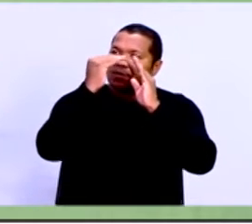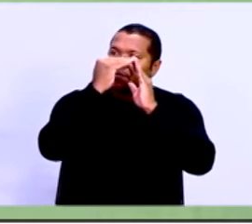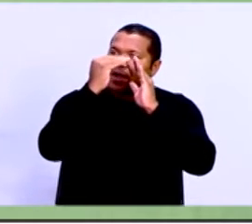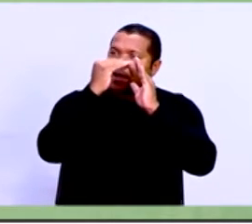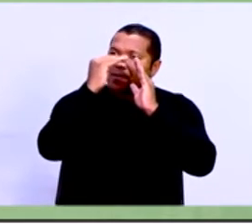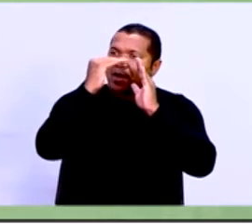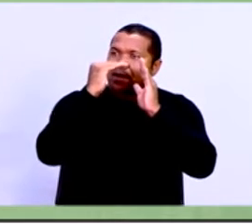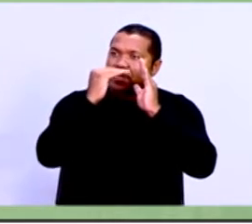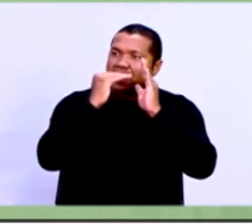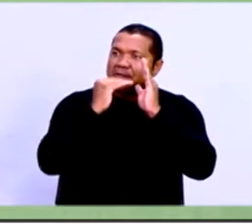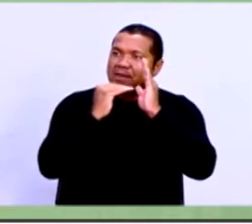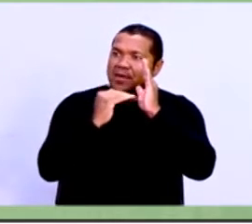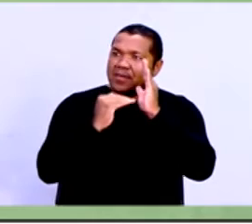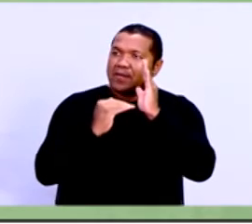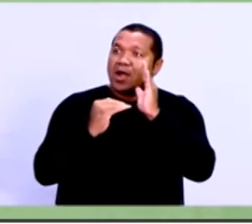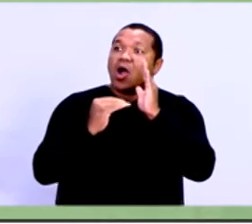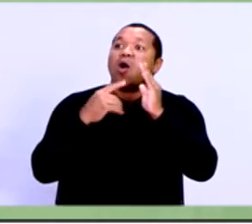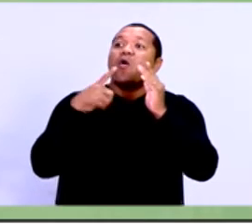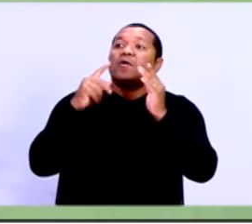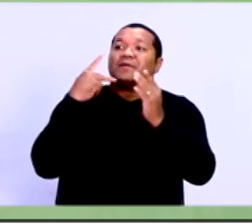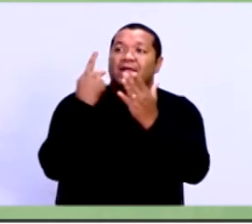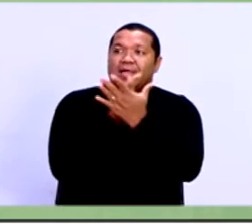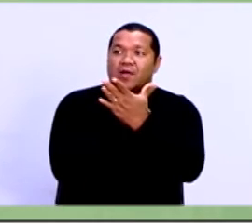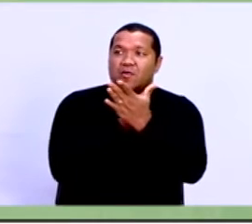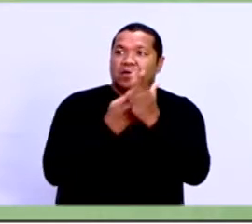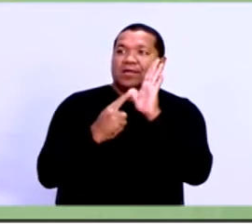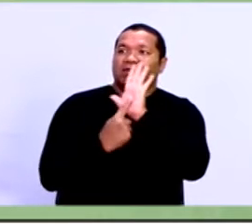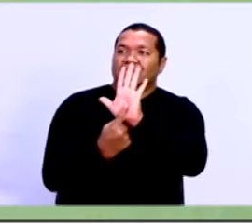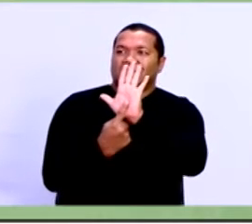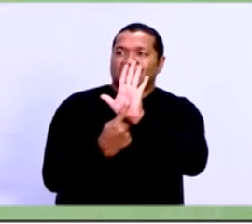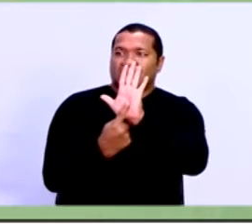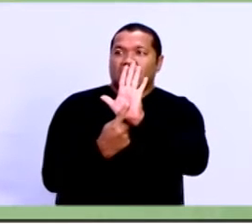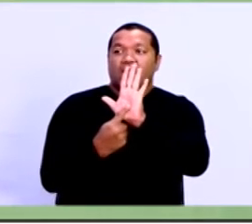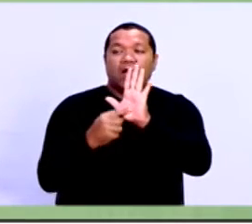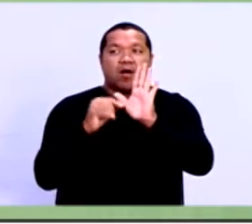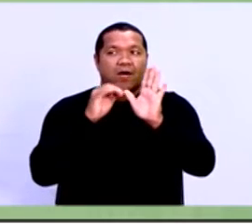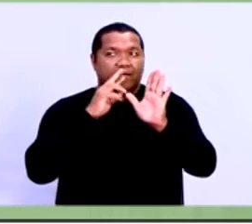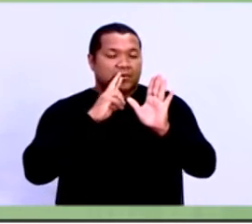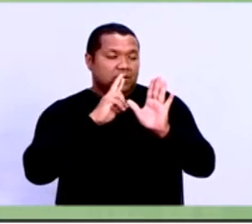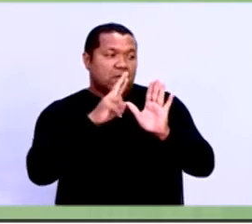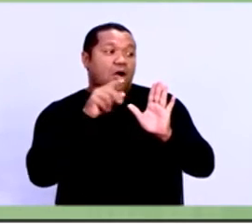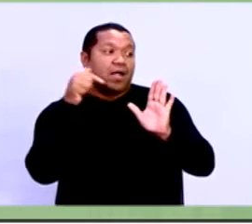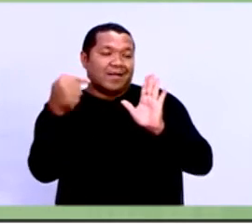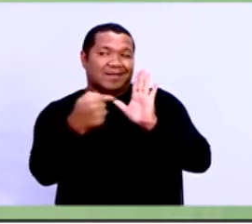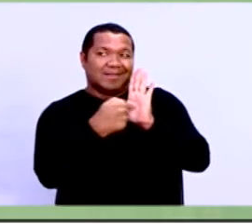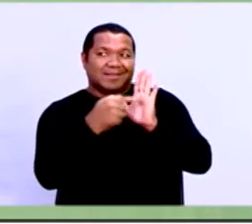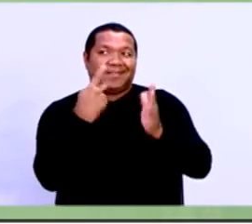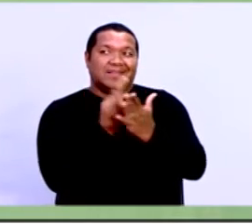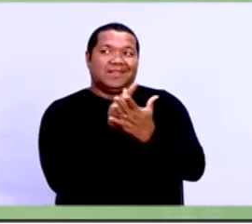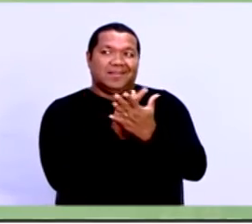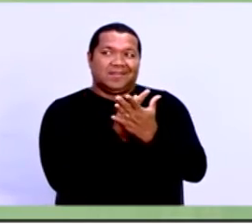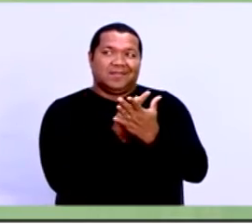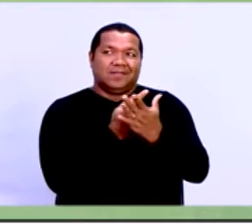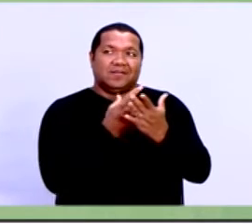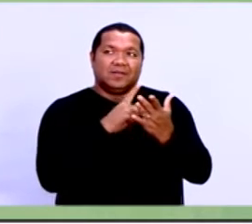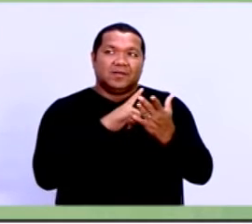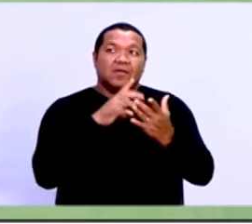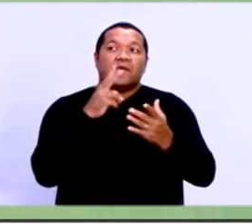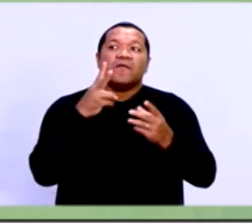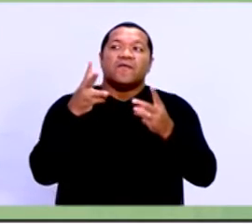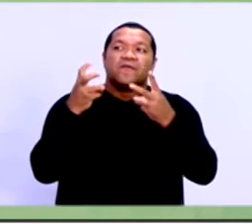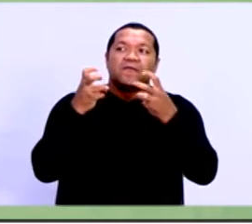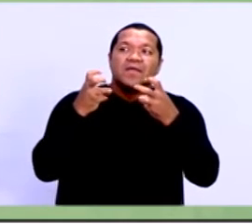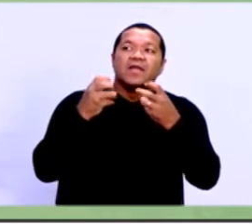passando onde tiver erro ele vai demonstrar pra mim dando o resultado certo então a gente vê o procedimento